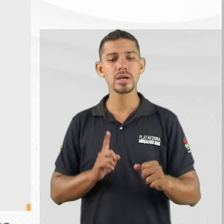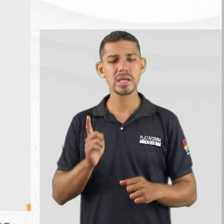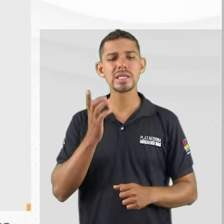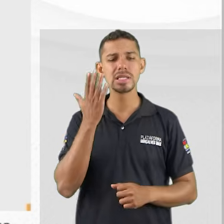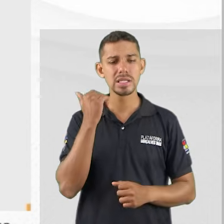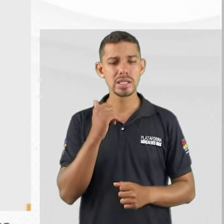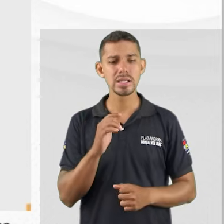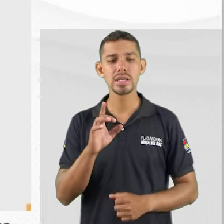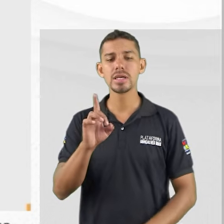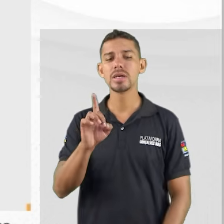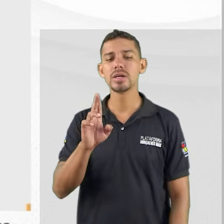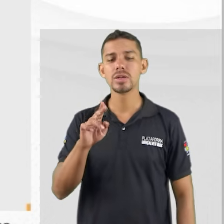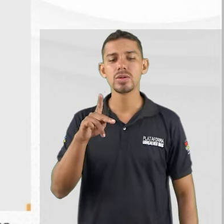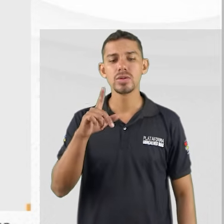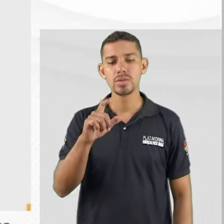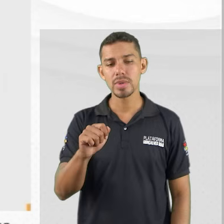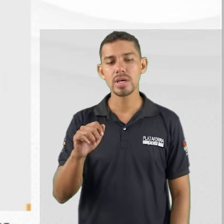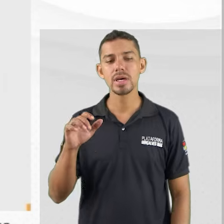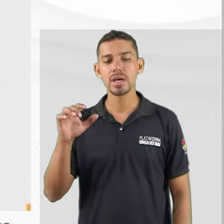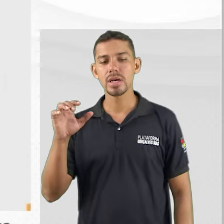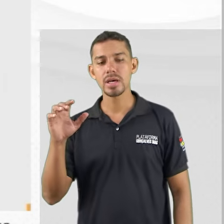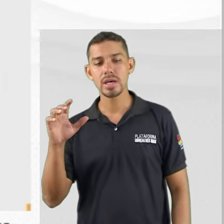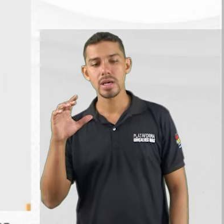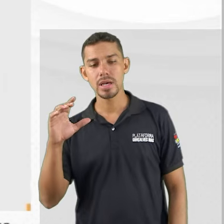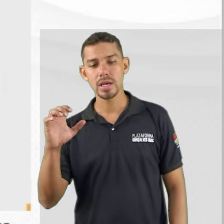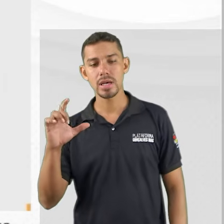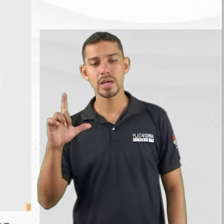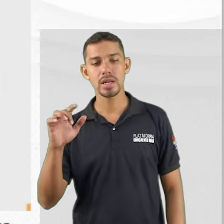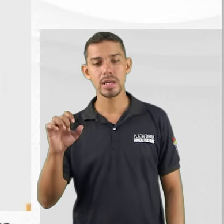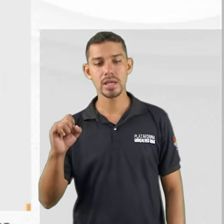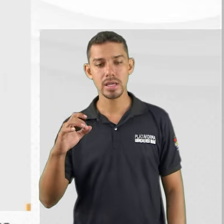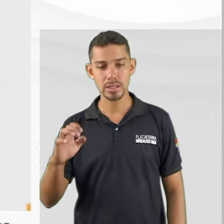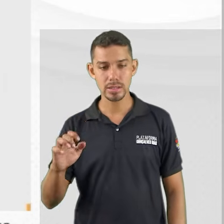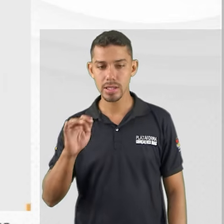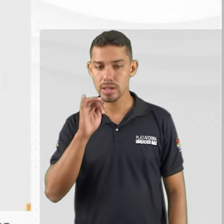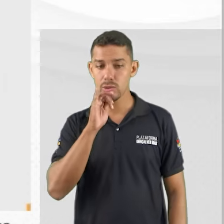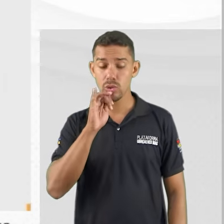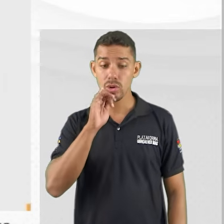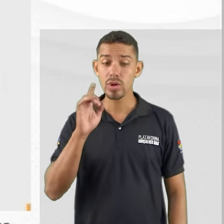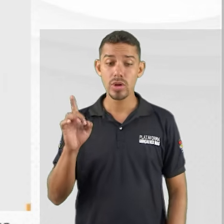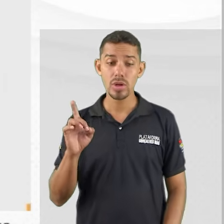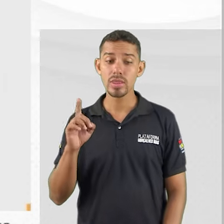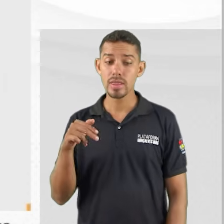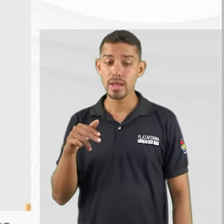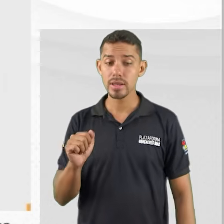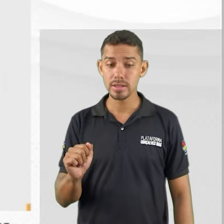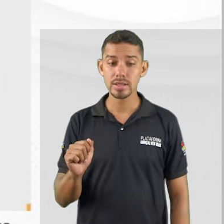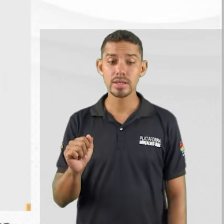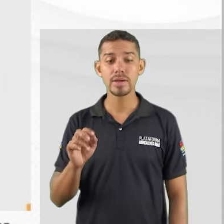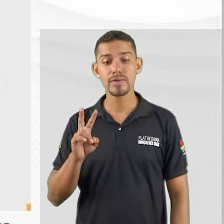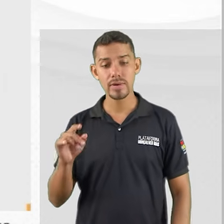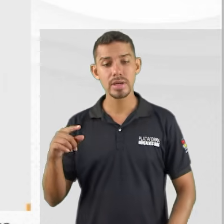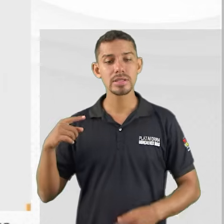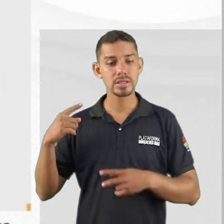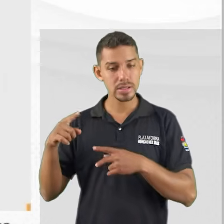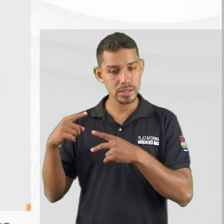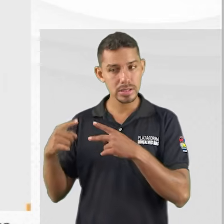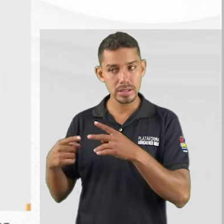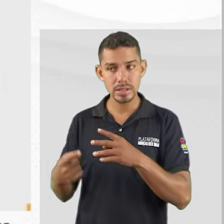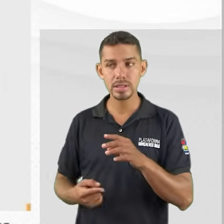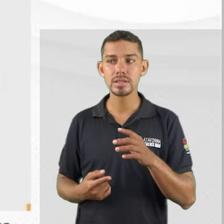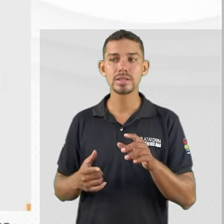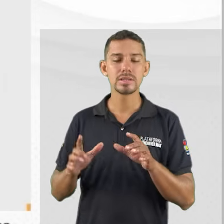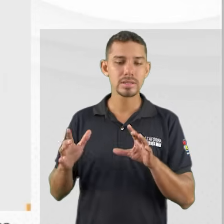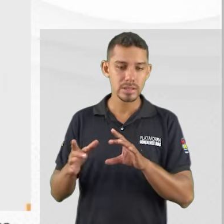Porque está em dupla hélice, né? Aí, como eu falei anteriormente para vocês, esse DNA, ele vai se enrolando,